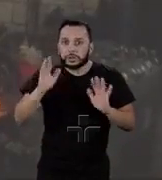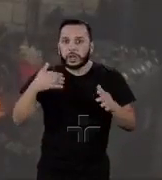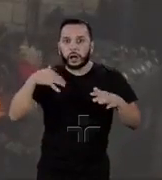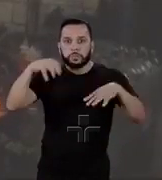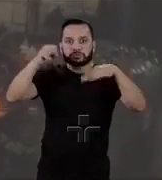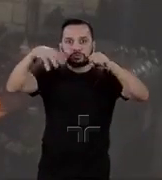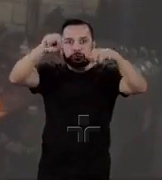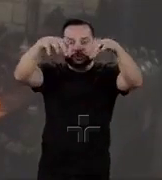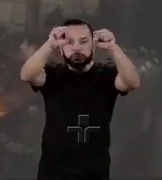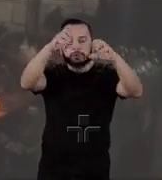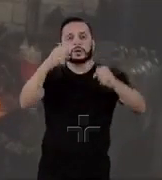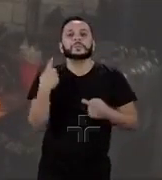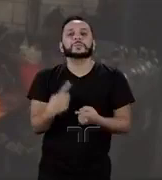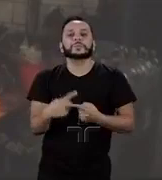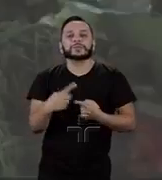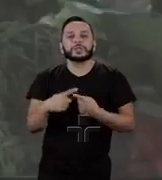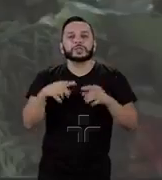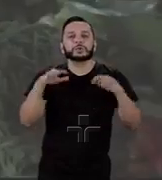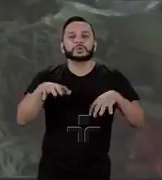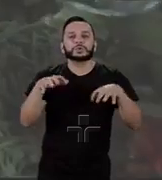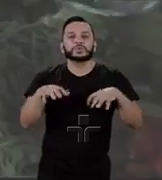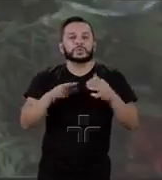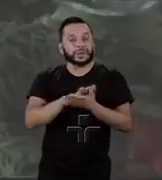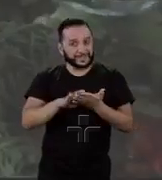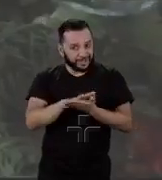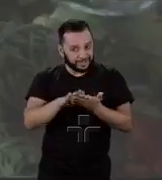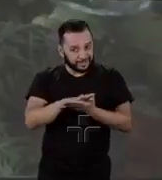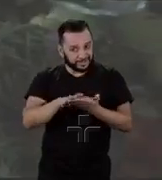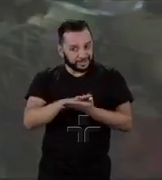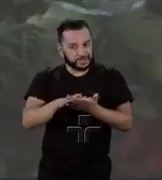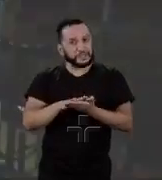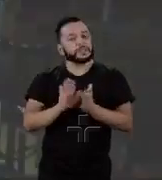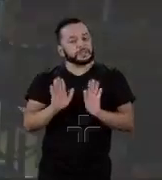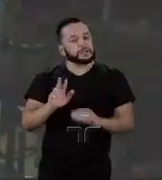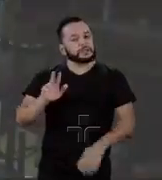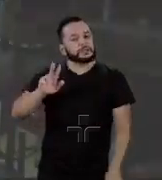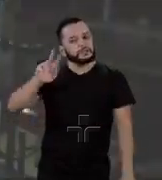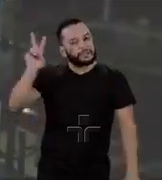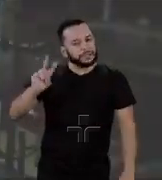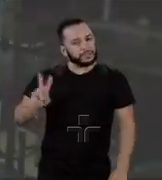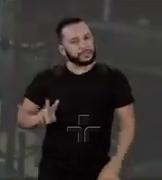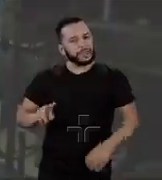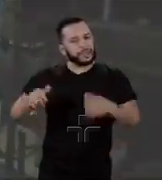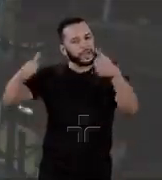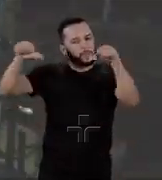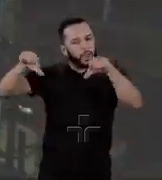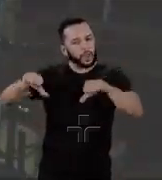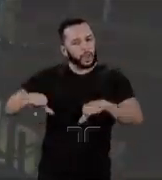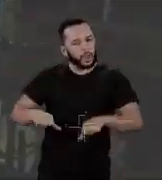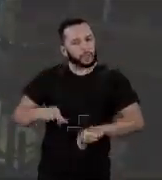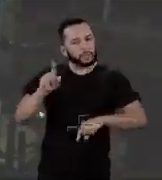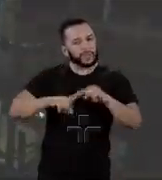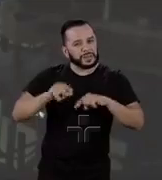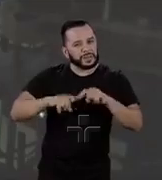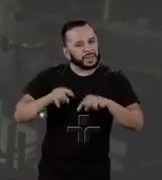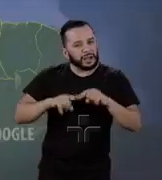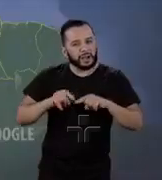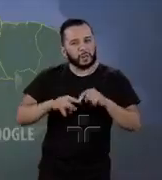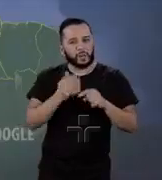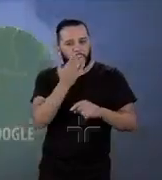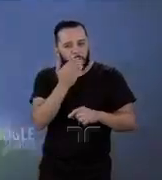últimas semanas por causa da falta de chuva. O país enfrenta uma profunda recessão com a falta de produtos básicos e remédios.